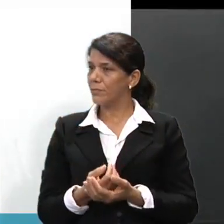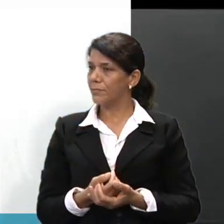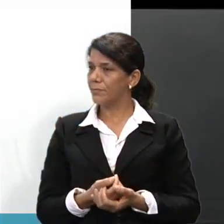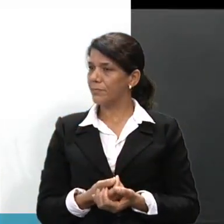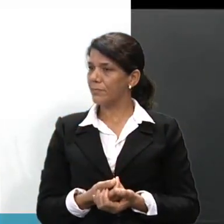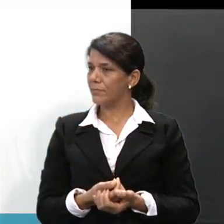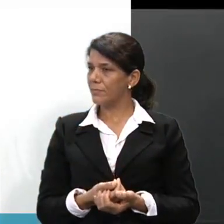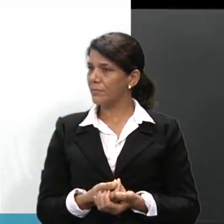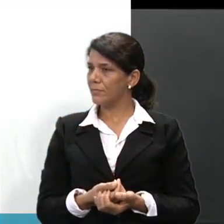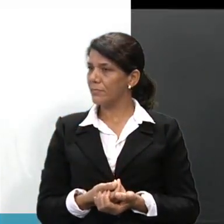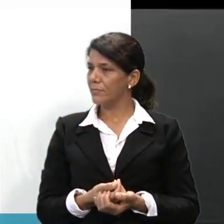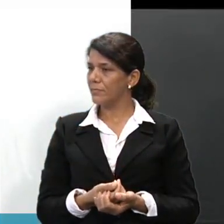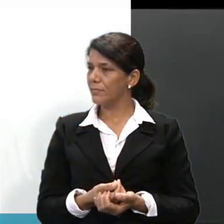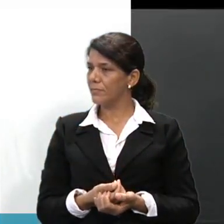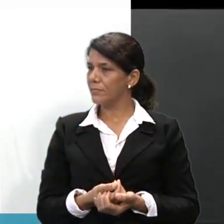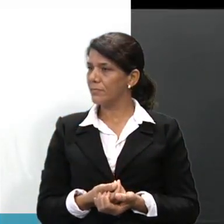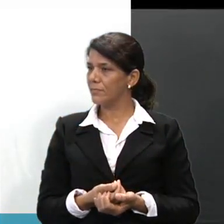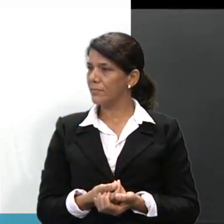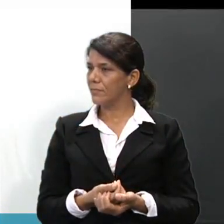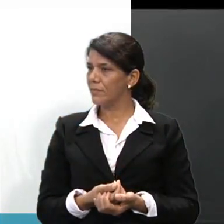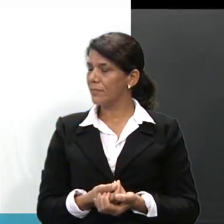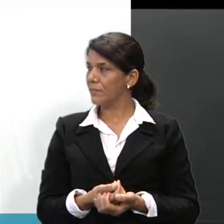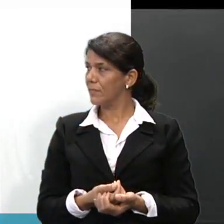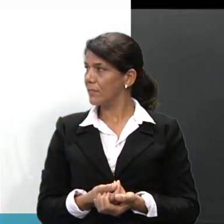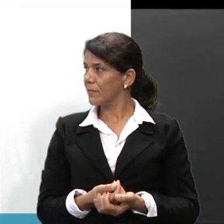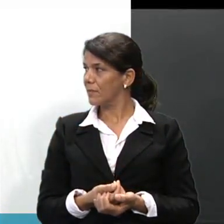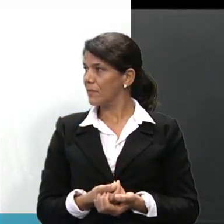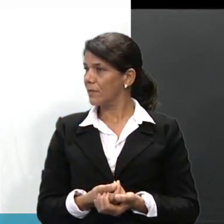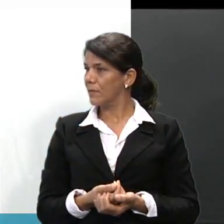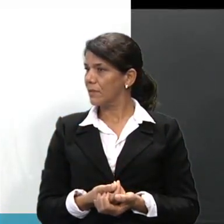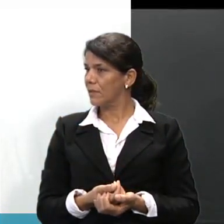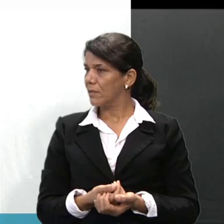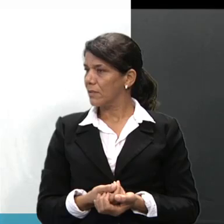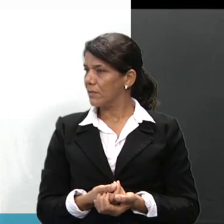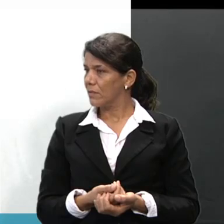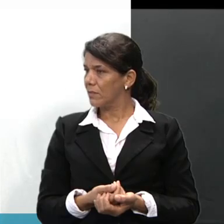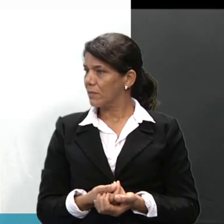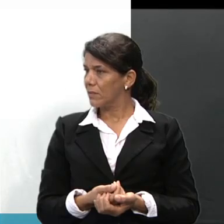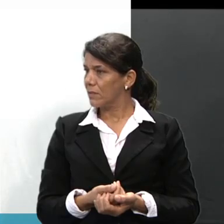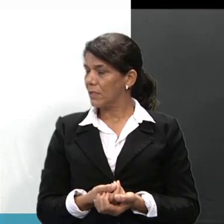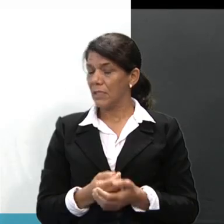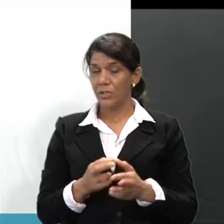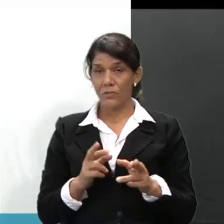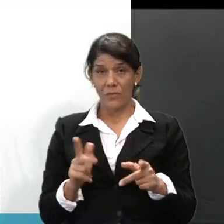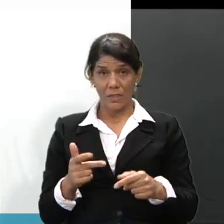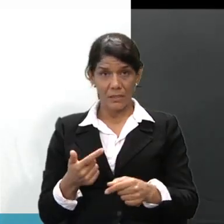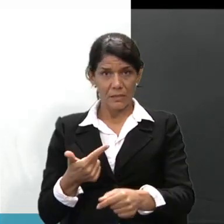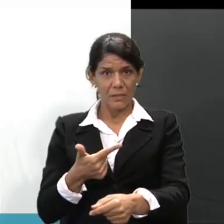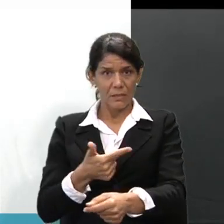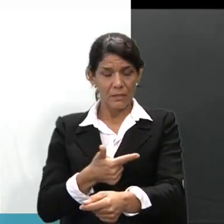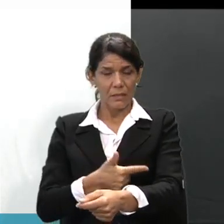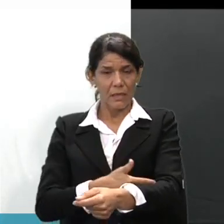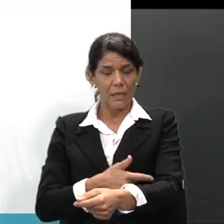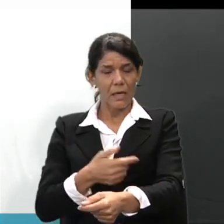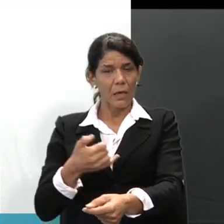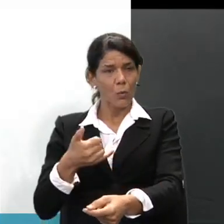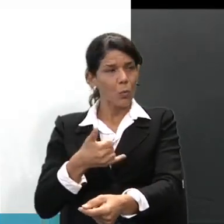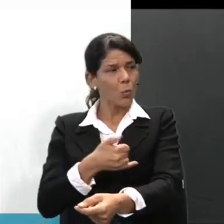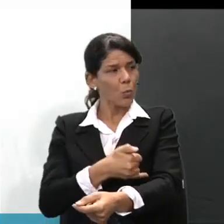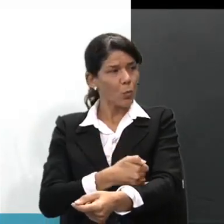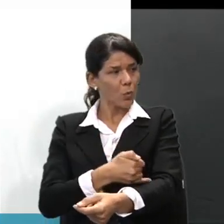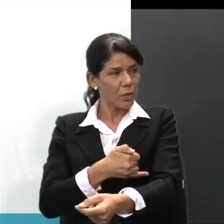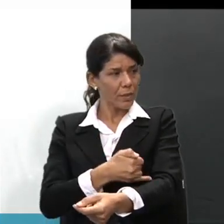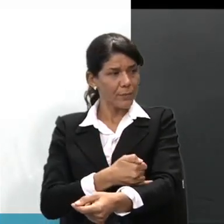Nós temos, então, que a diferença entre a angulação da agulha em relação